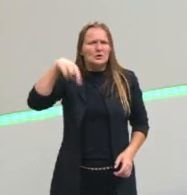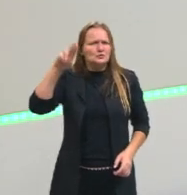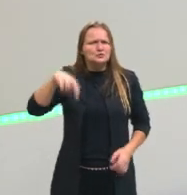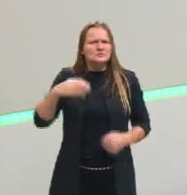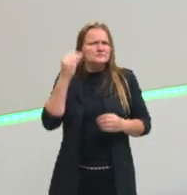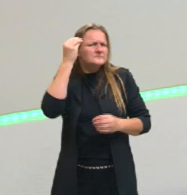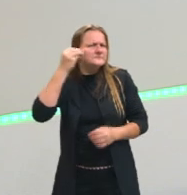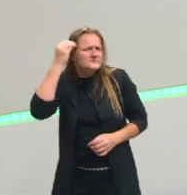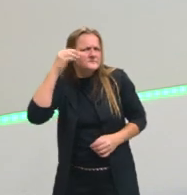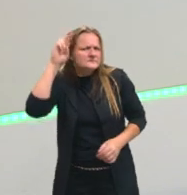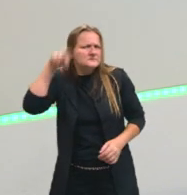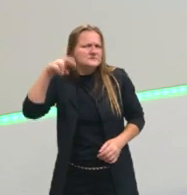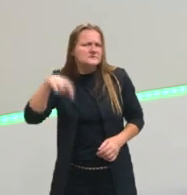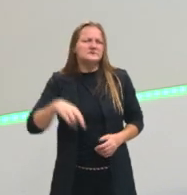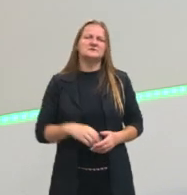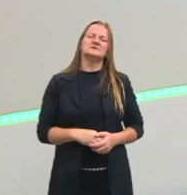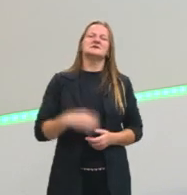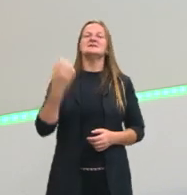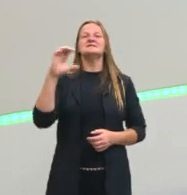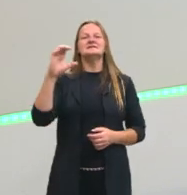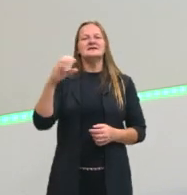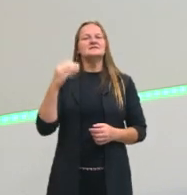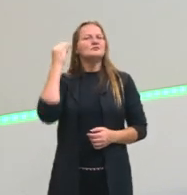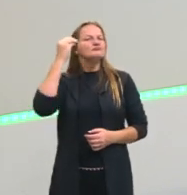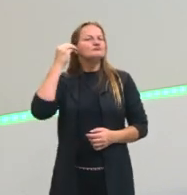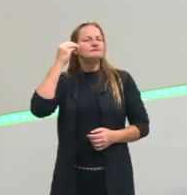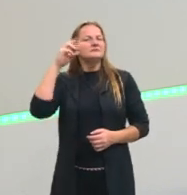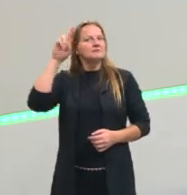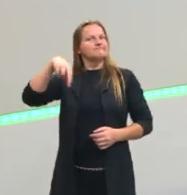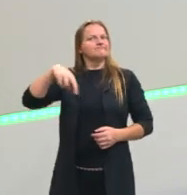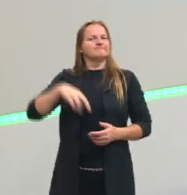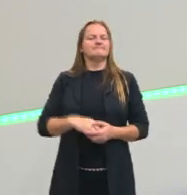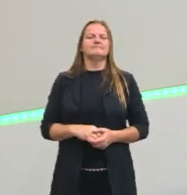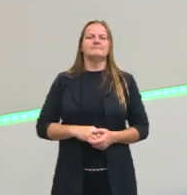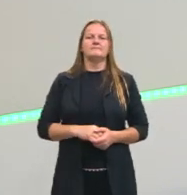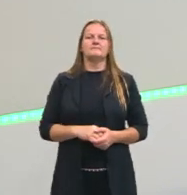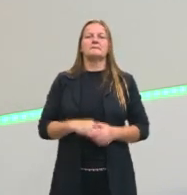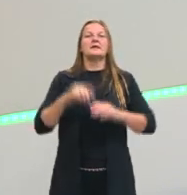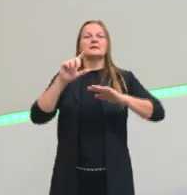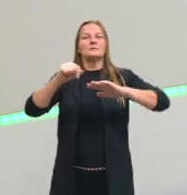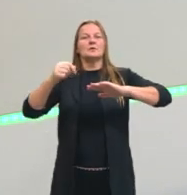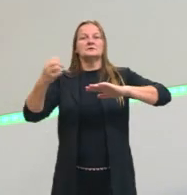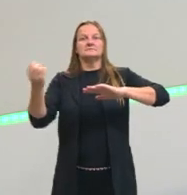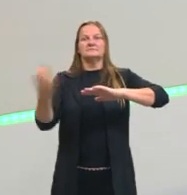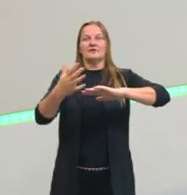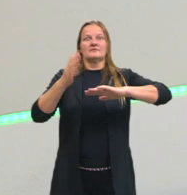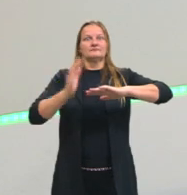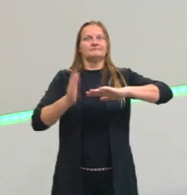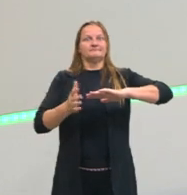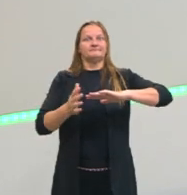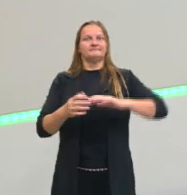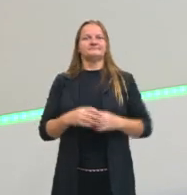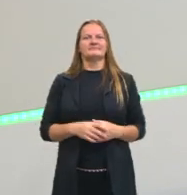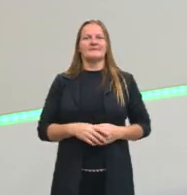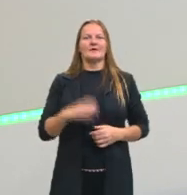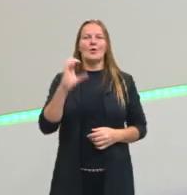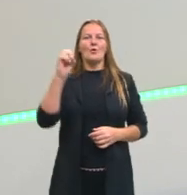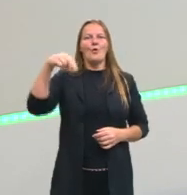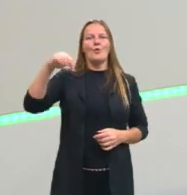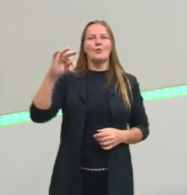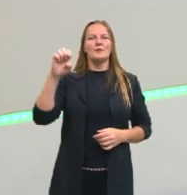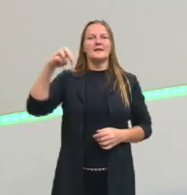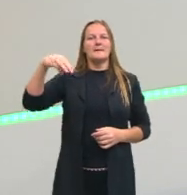experimentos a Sofia ciência é extremamente racional EA idade qualquer coisa que é que nós fizemos Bom